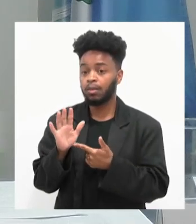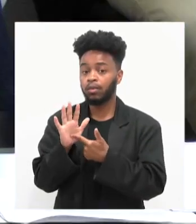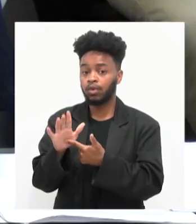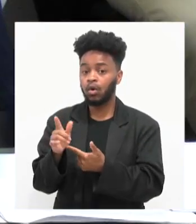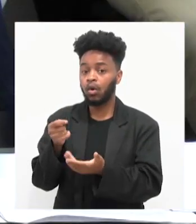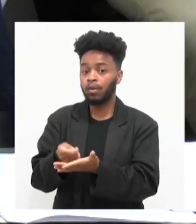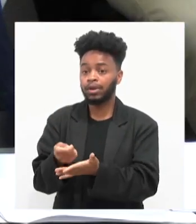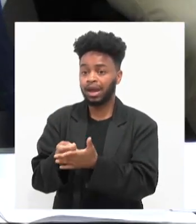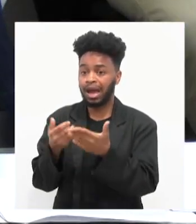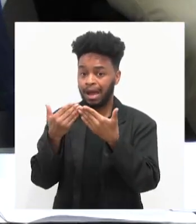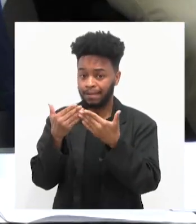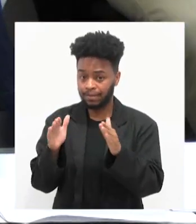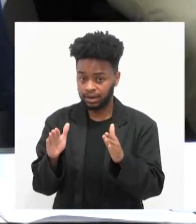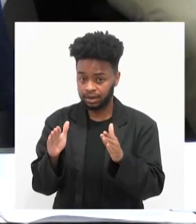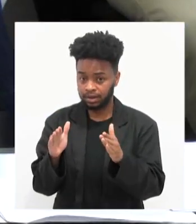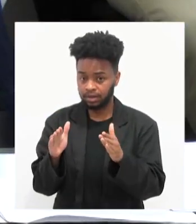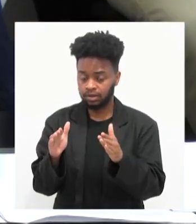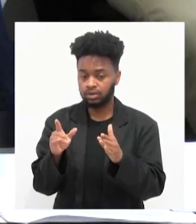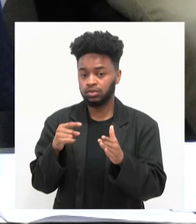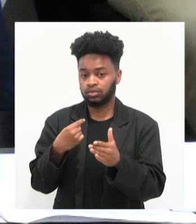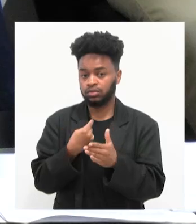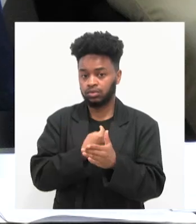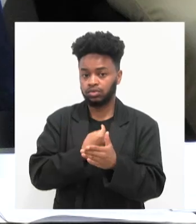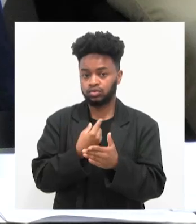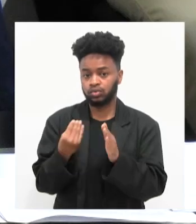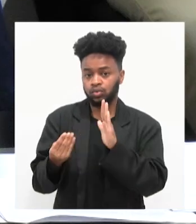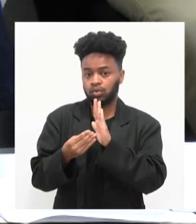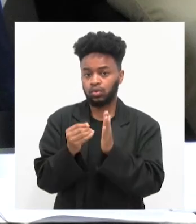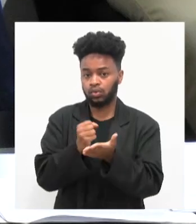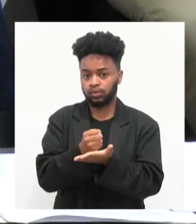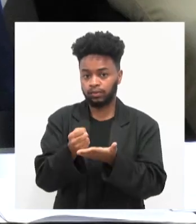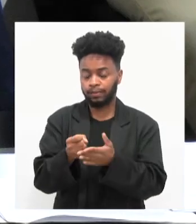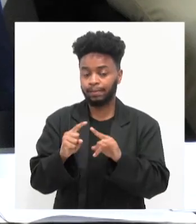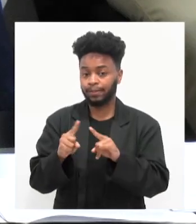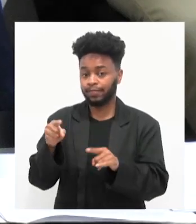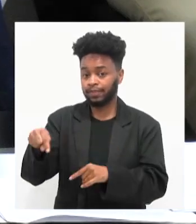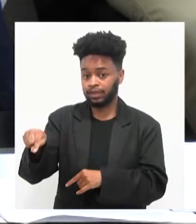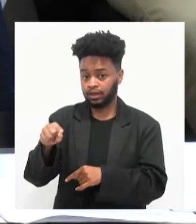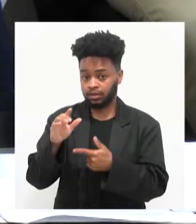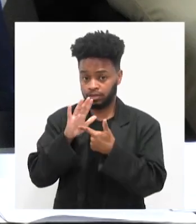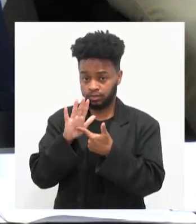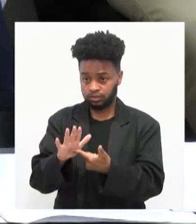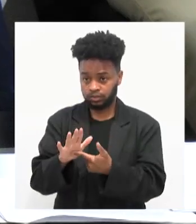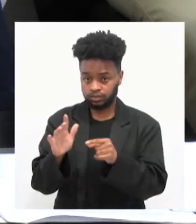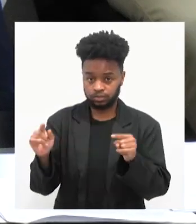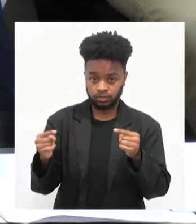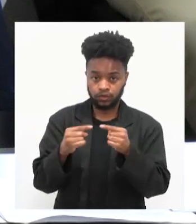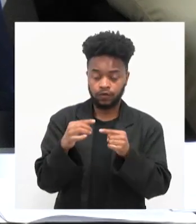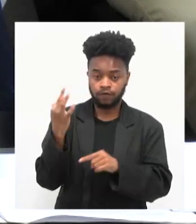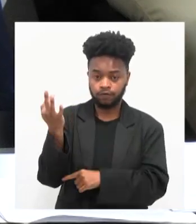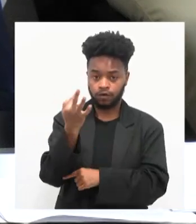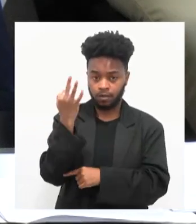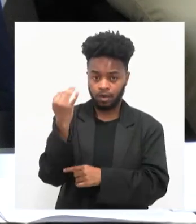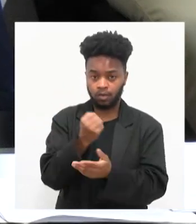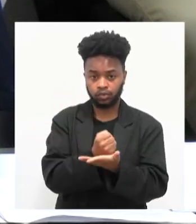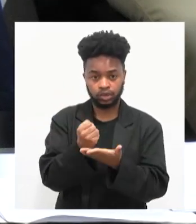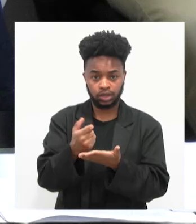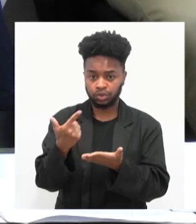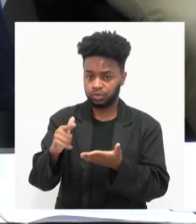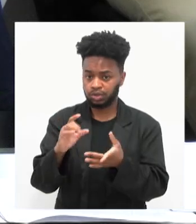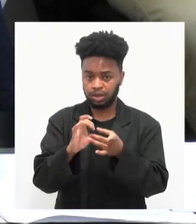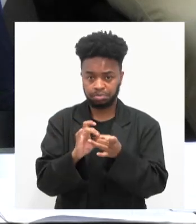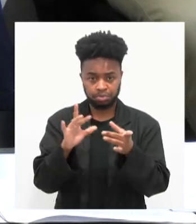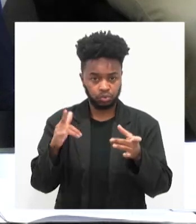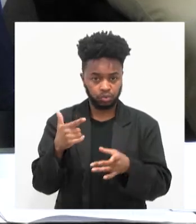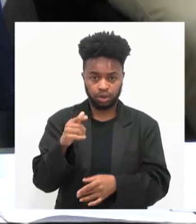força de contrato e nós estamos obrigando isso. Só que eles indicaram, formalizaram o contrato, mas não tem alvará, não tem